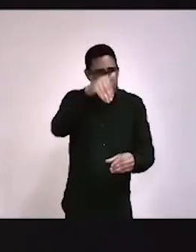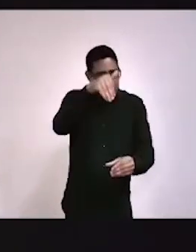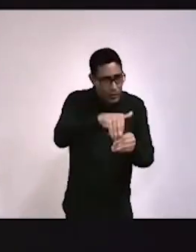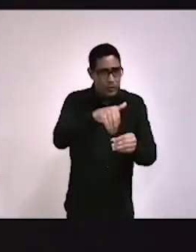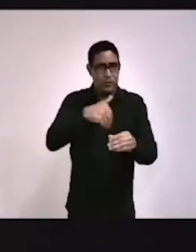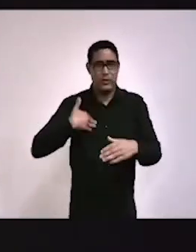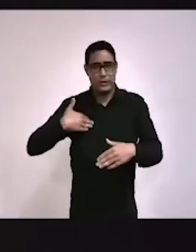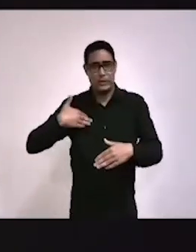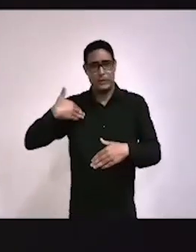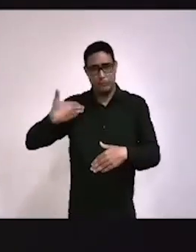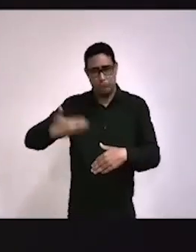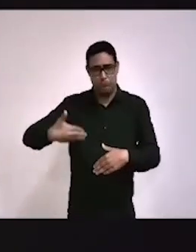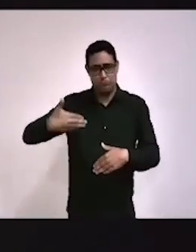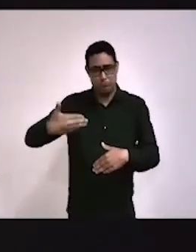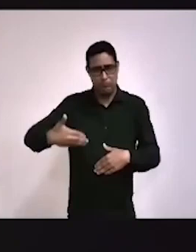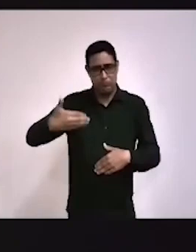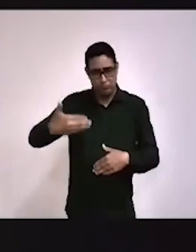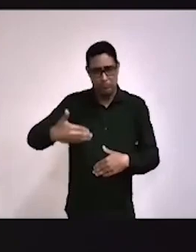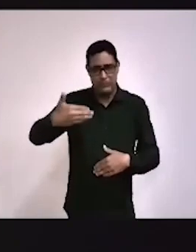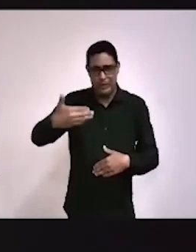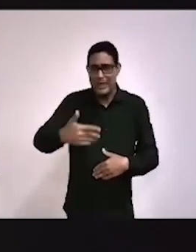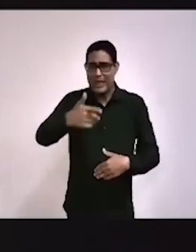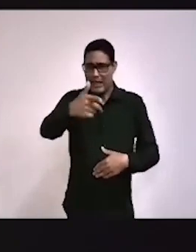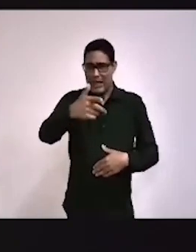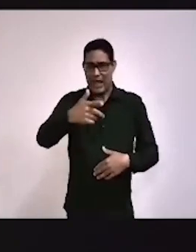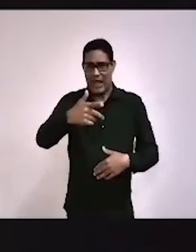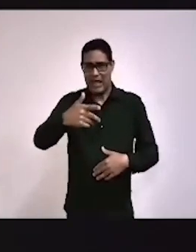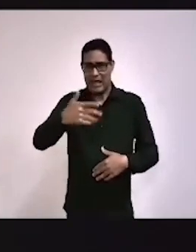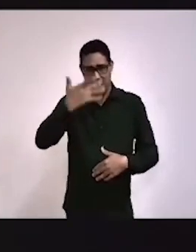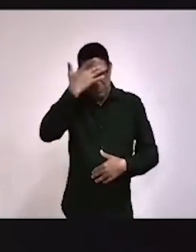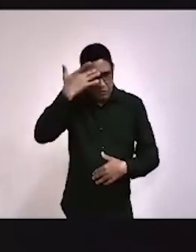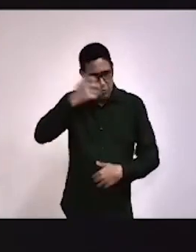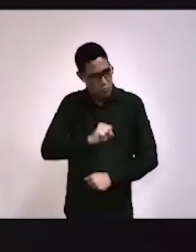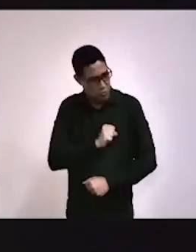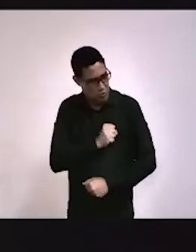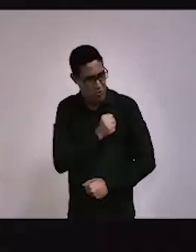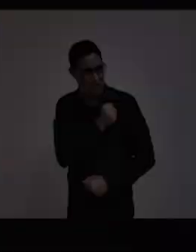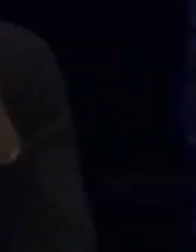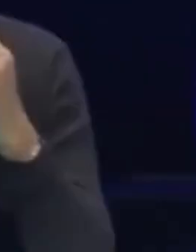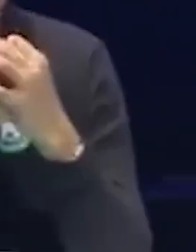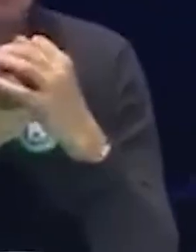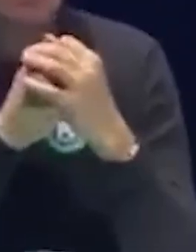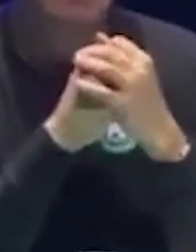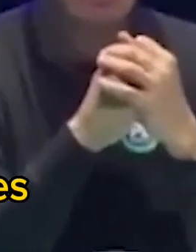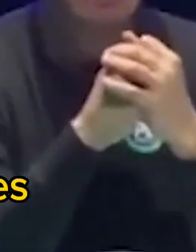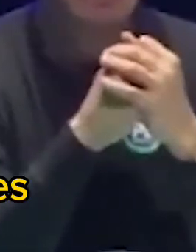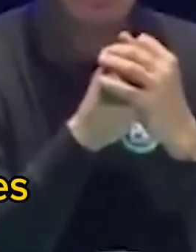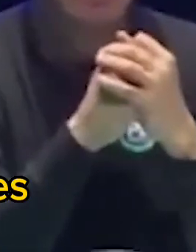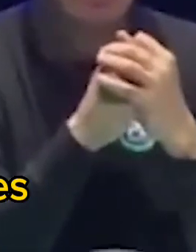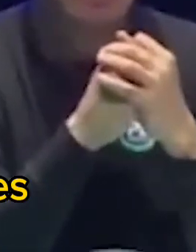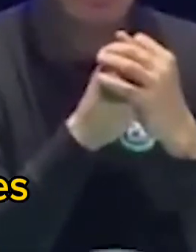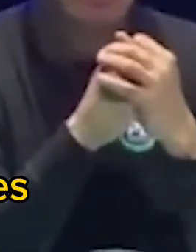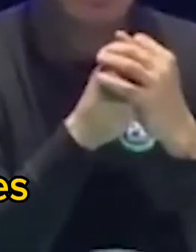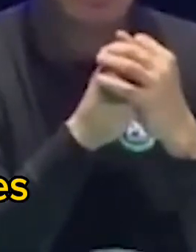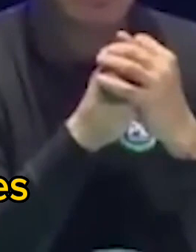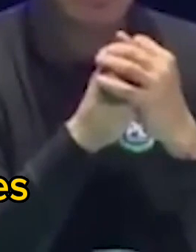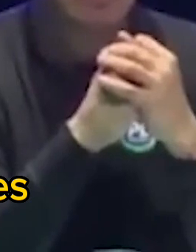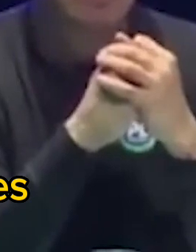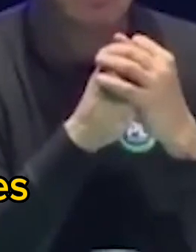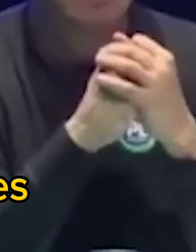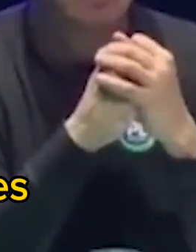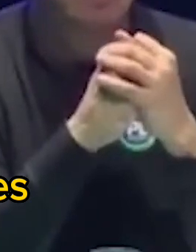podemos ter outro resultado a não ser o arquivamento desta ação, afirmou. Então, pessoal, Bolsonaro diz que